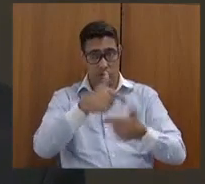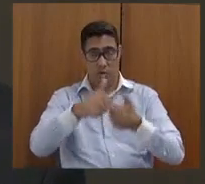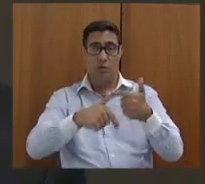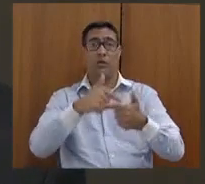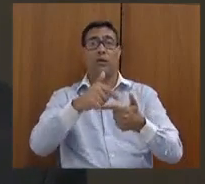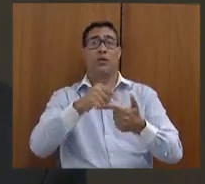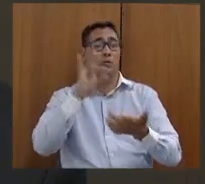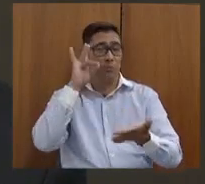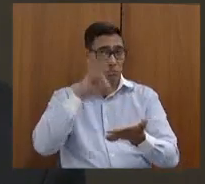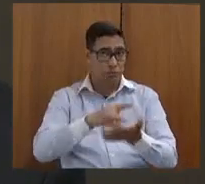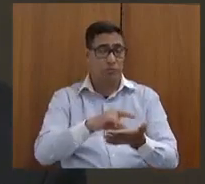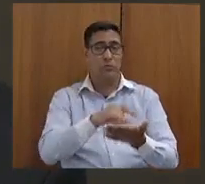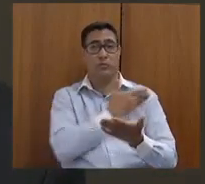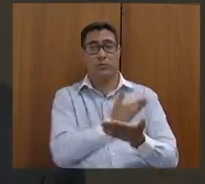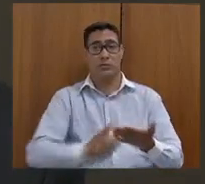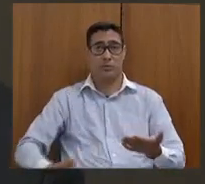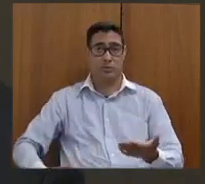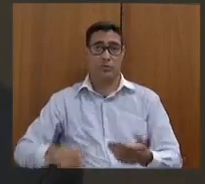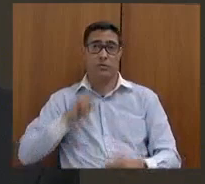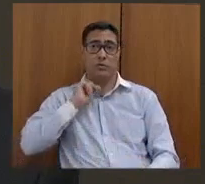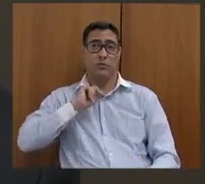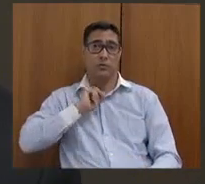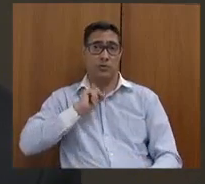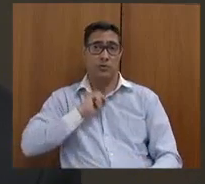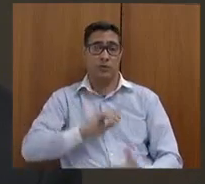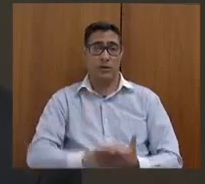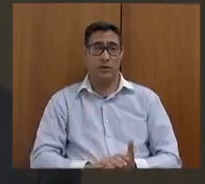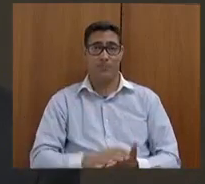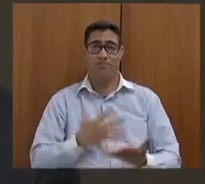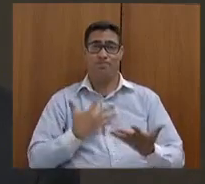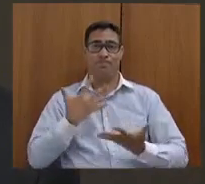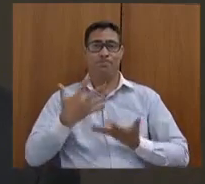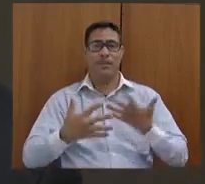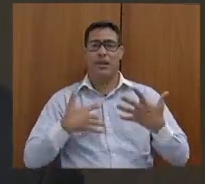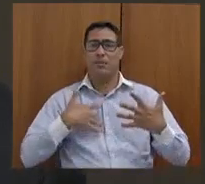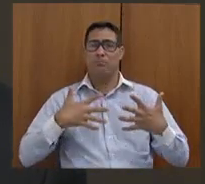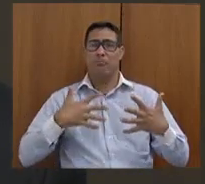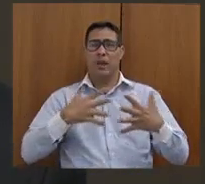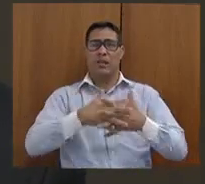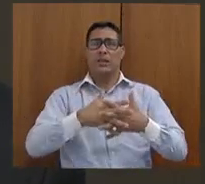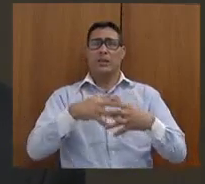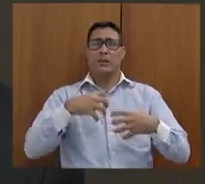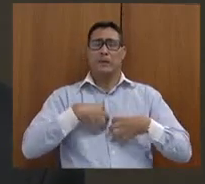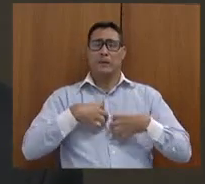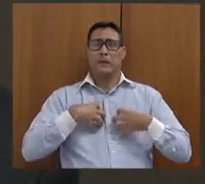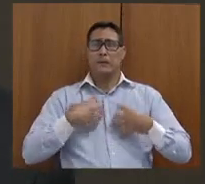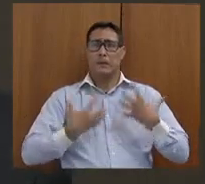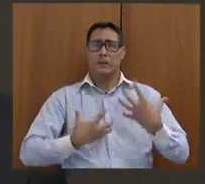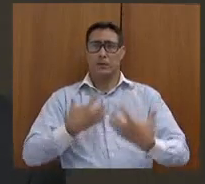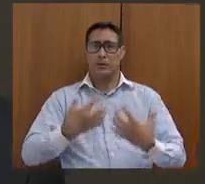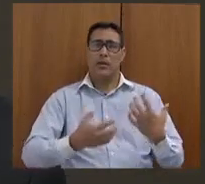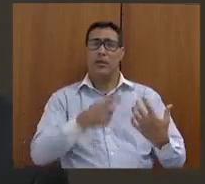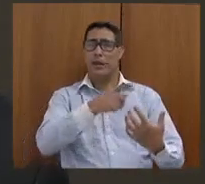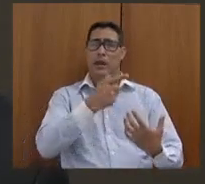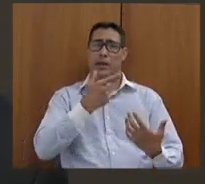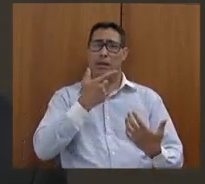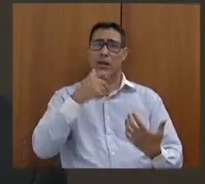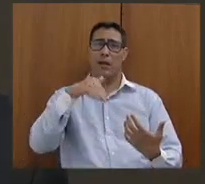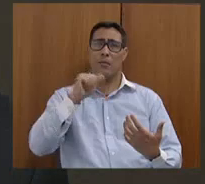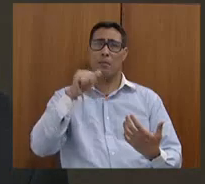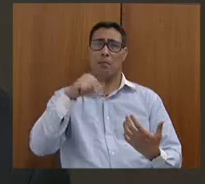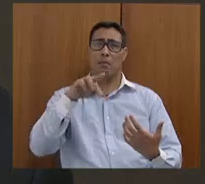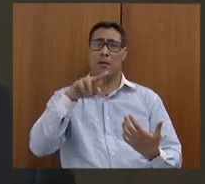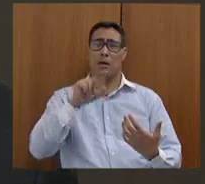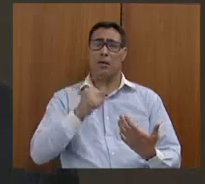Gerais me incomoda sinceramente que Esse mantra seja repetido